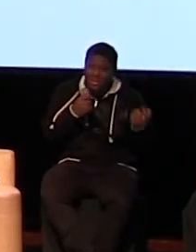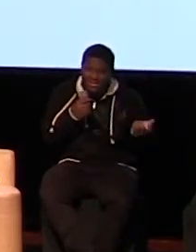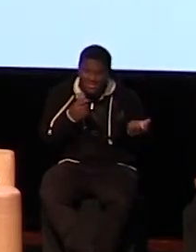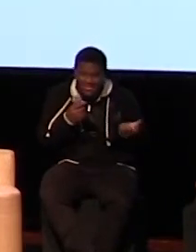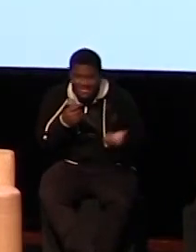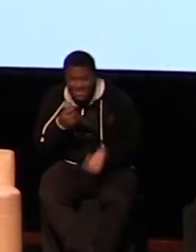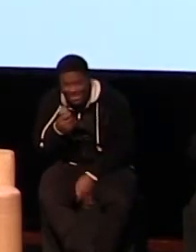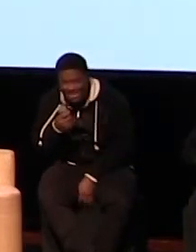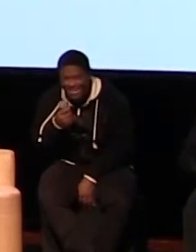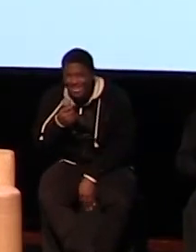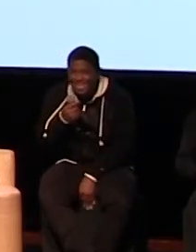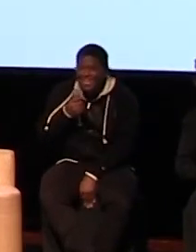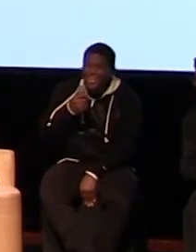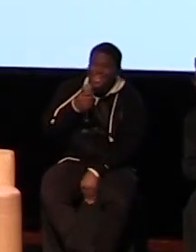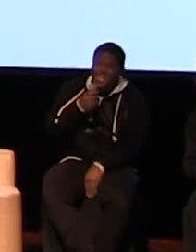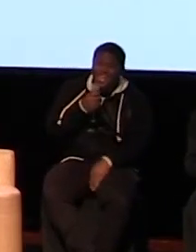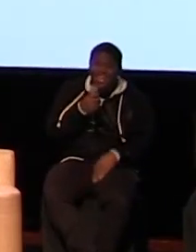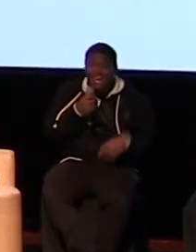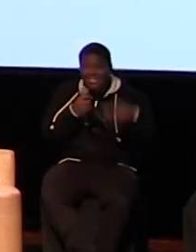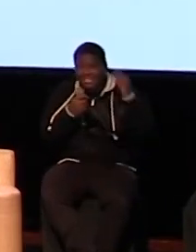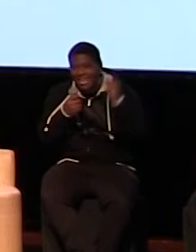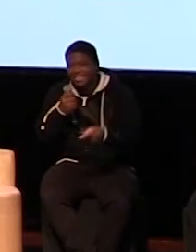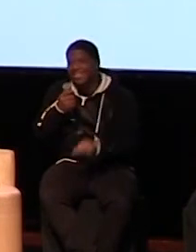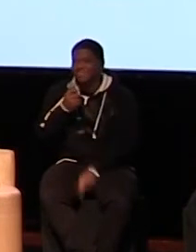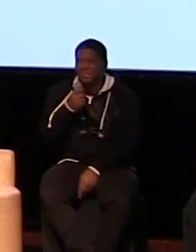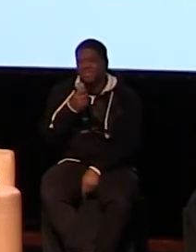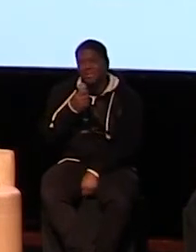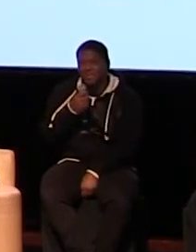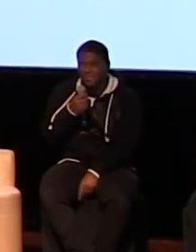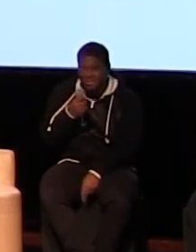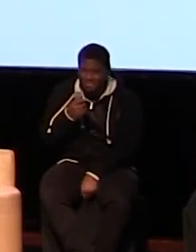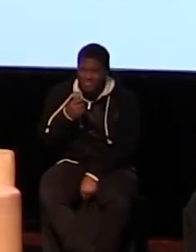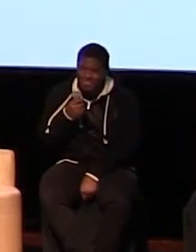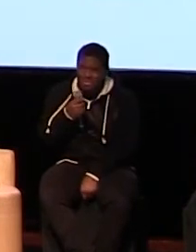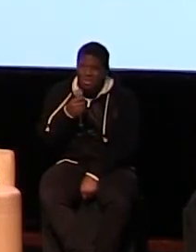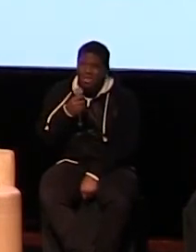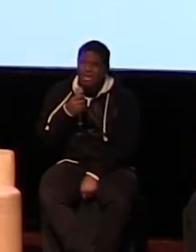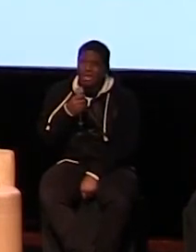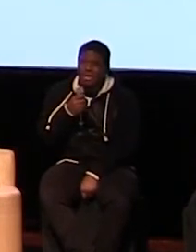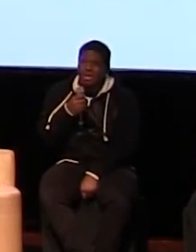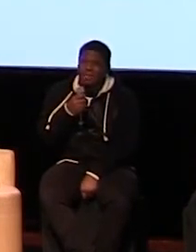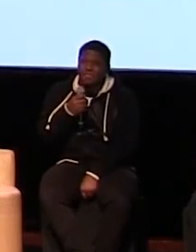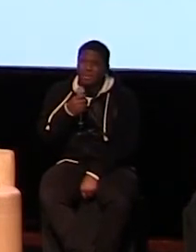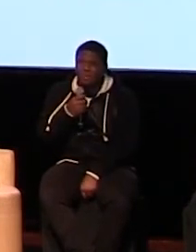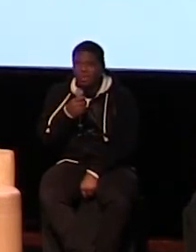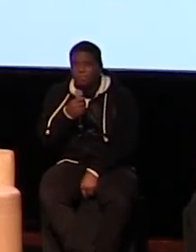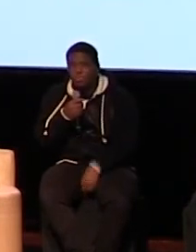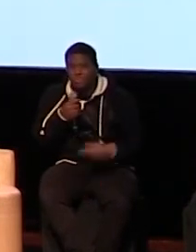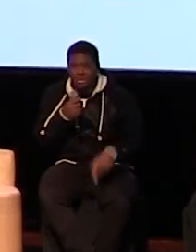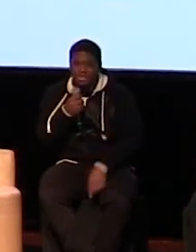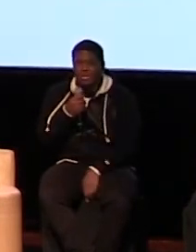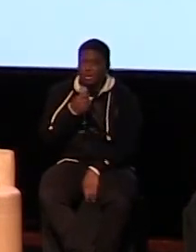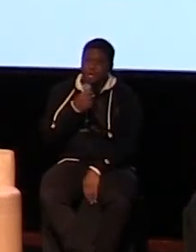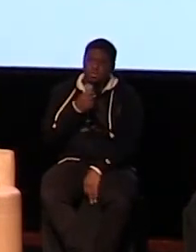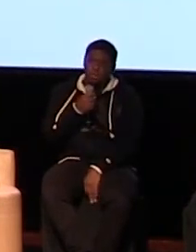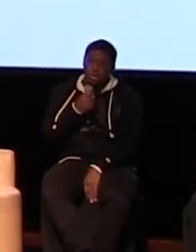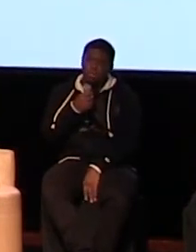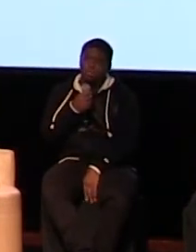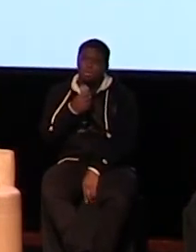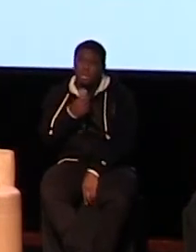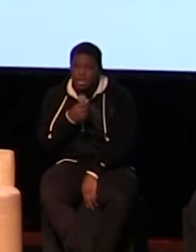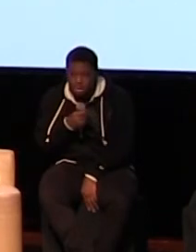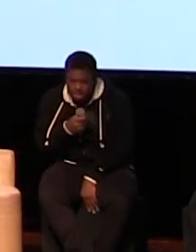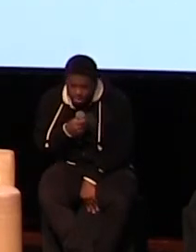repeti um ano. E graças a esse repetimento que eu tive, eu fiquei muito feliz dentro daquela